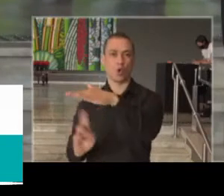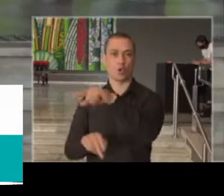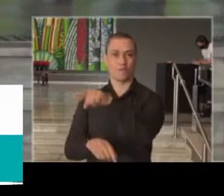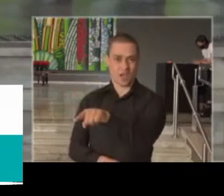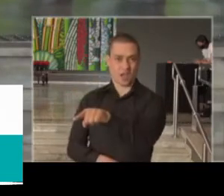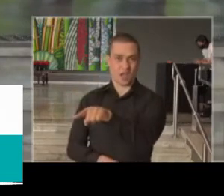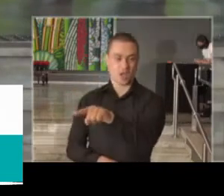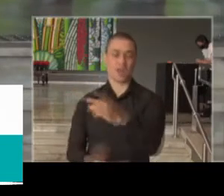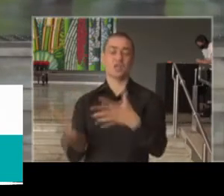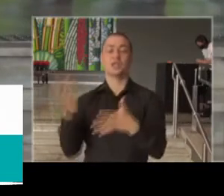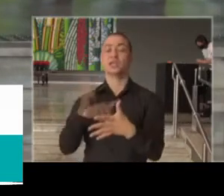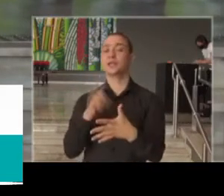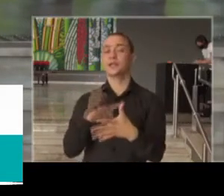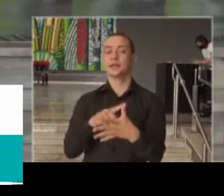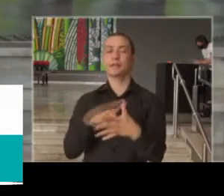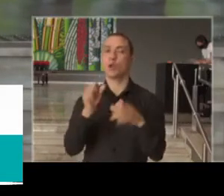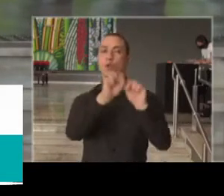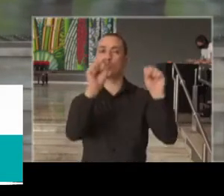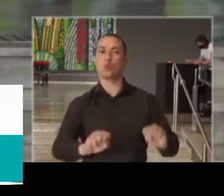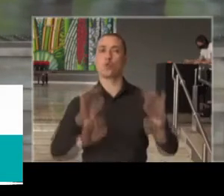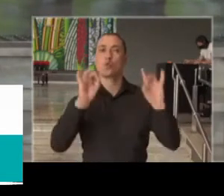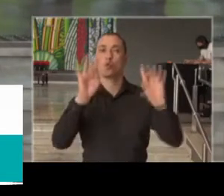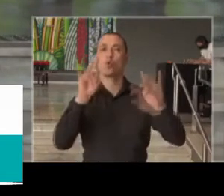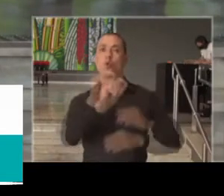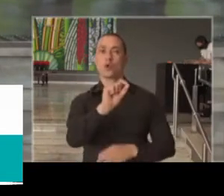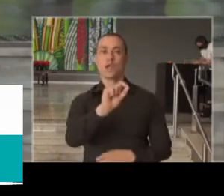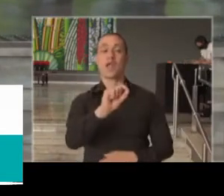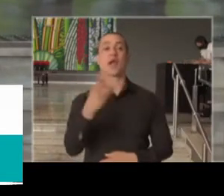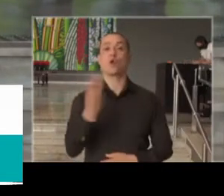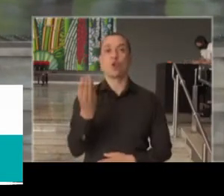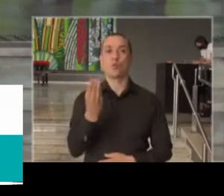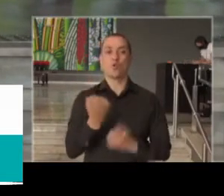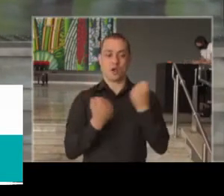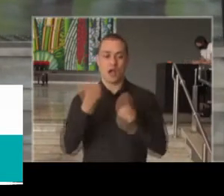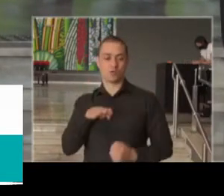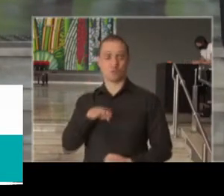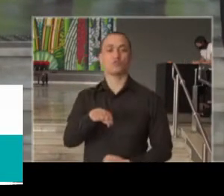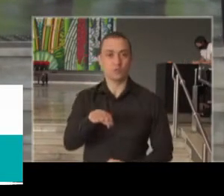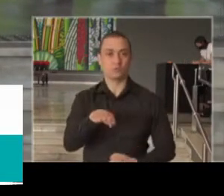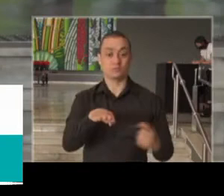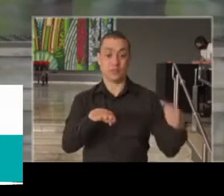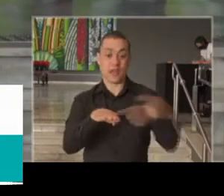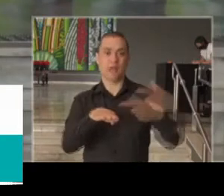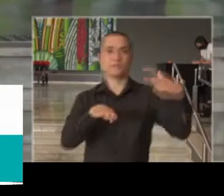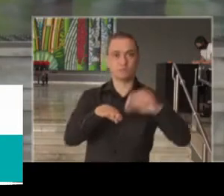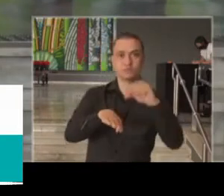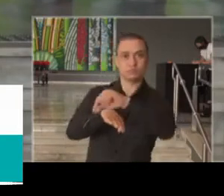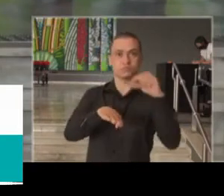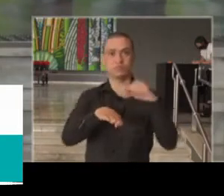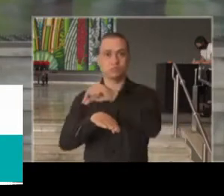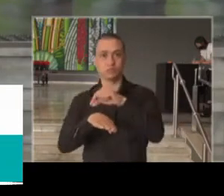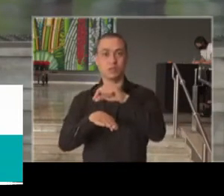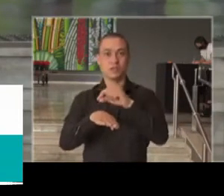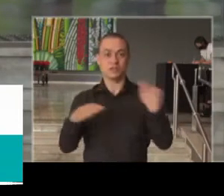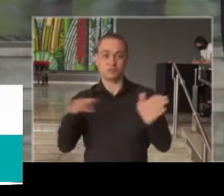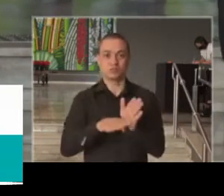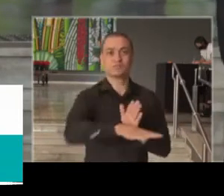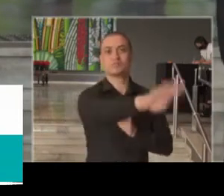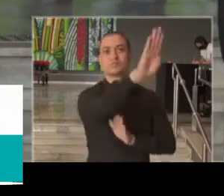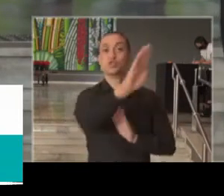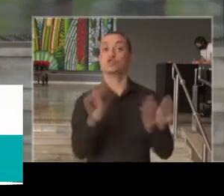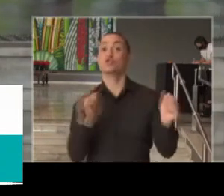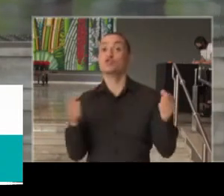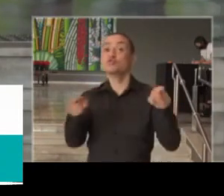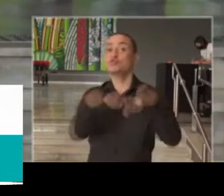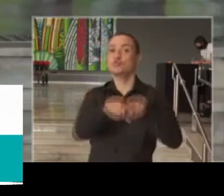um sistema especial de vacinação em forma de drive-thru, sempre em operação com os